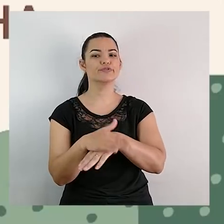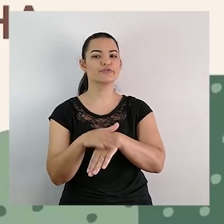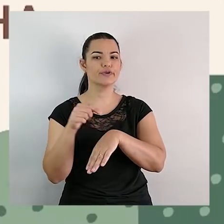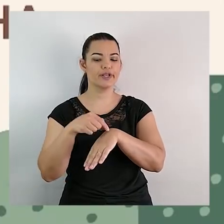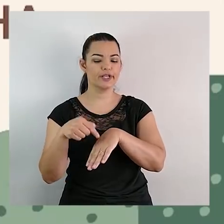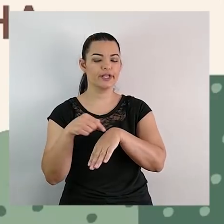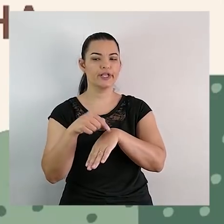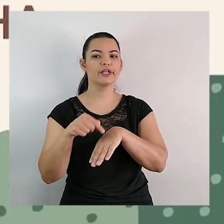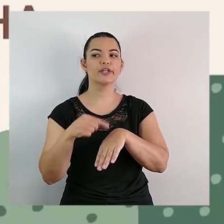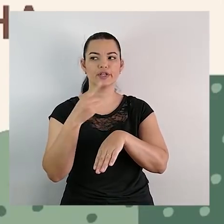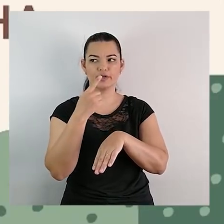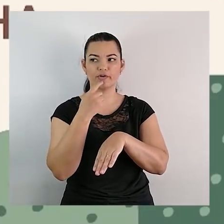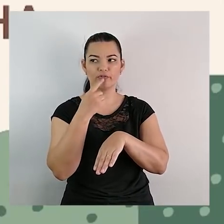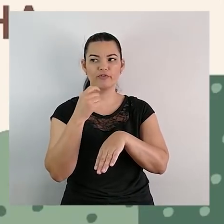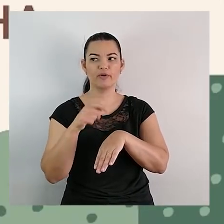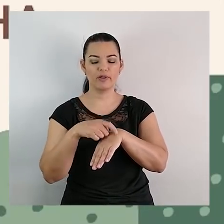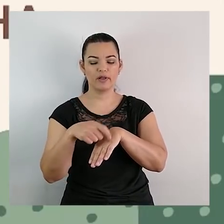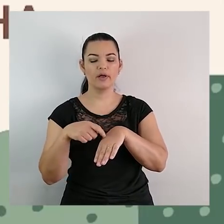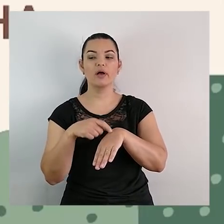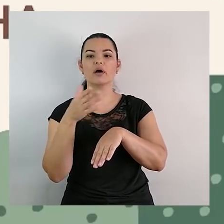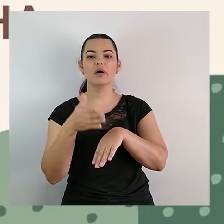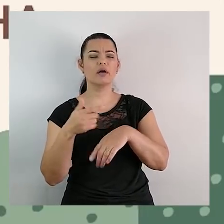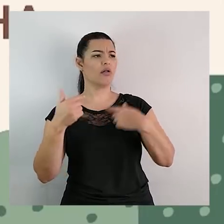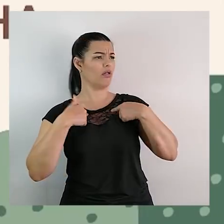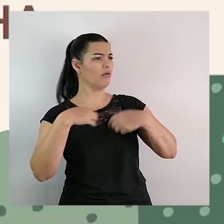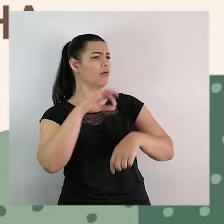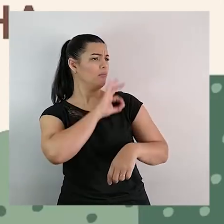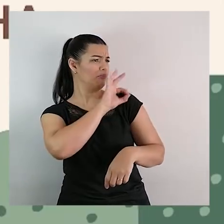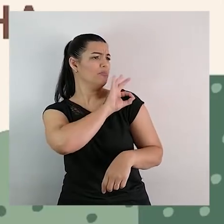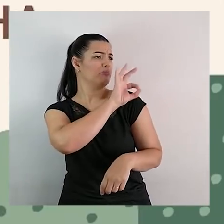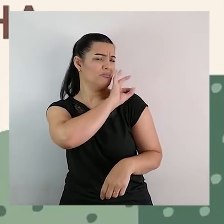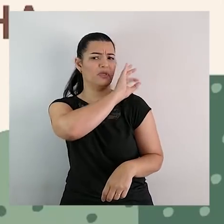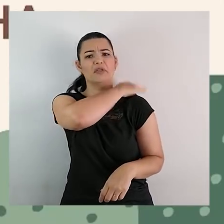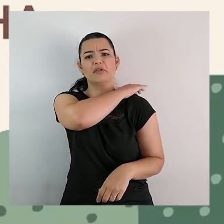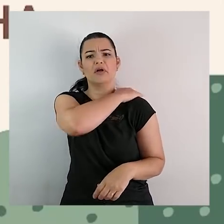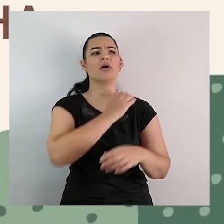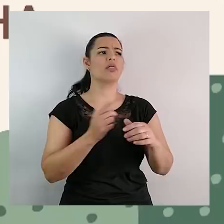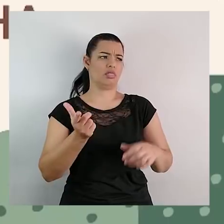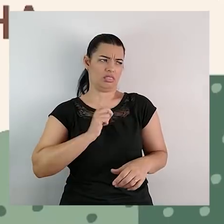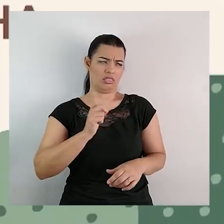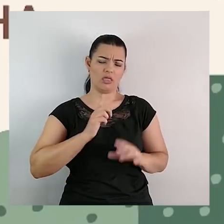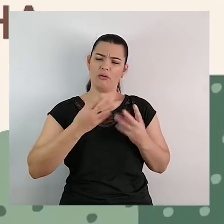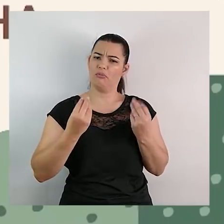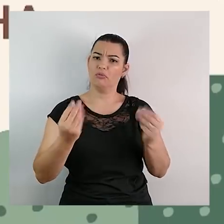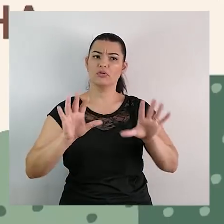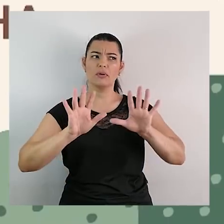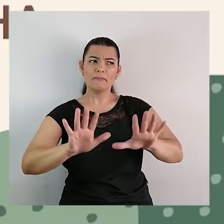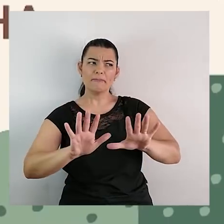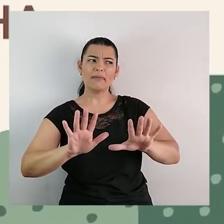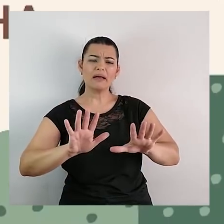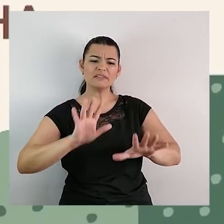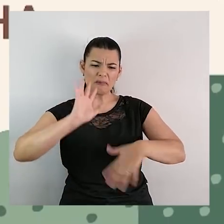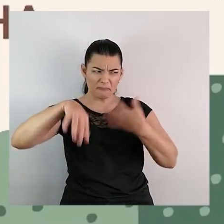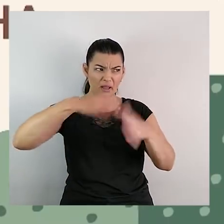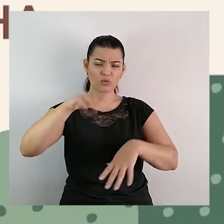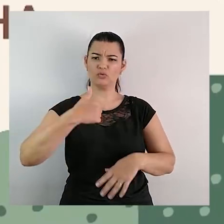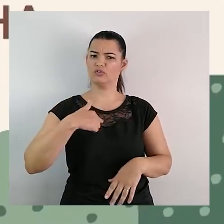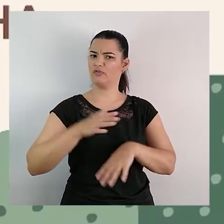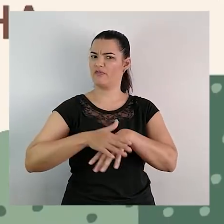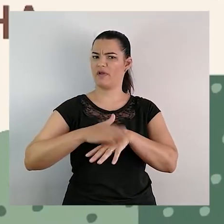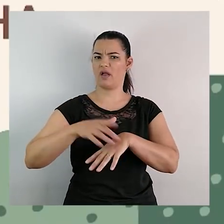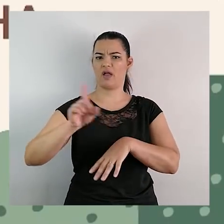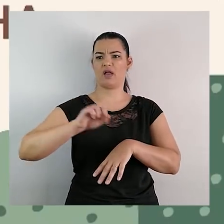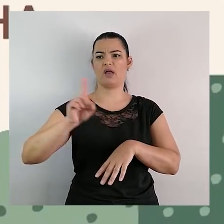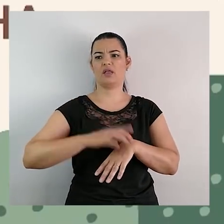Joaninha. Pintas não me faltam, mas não sou de pintar o sete. Quem anda de galho em